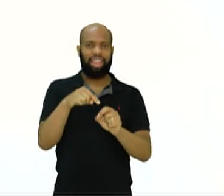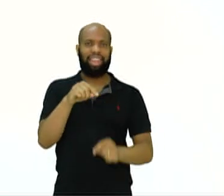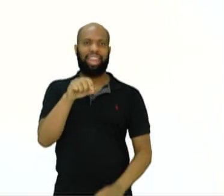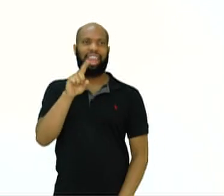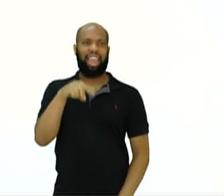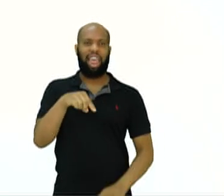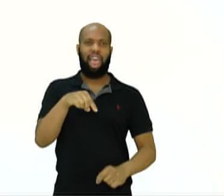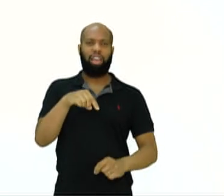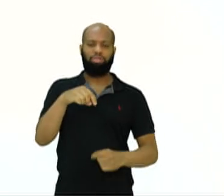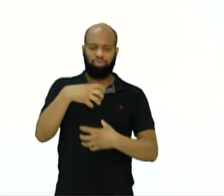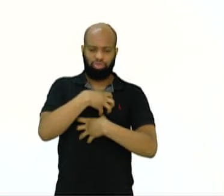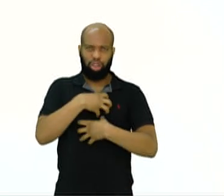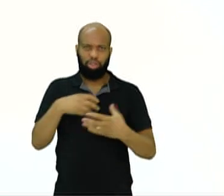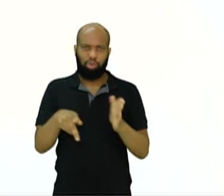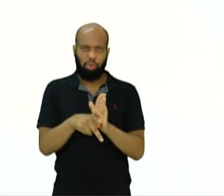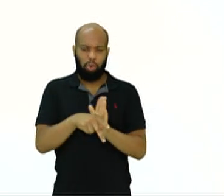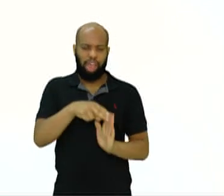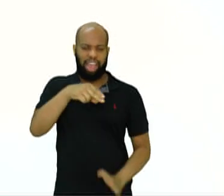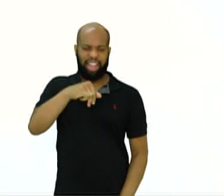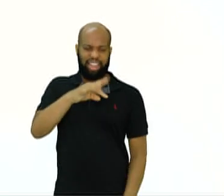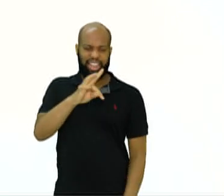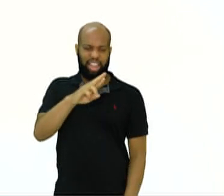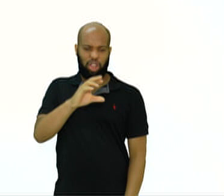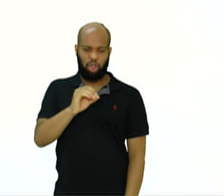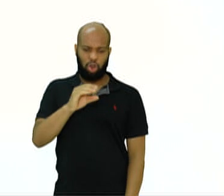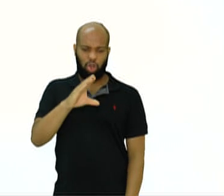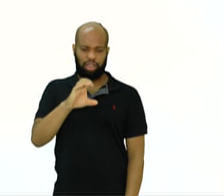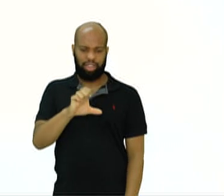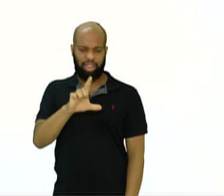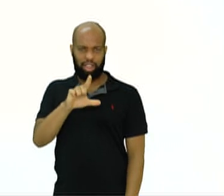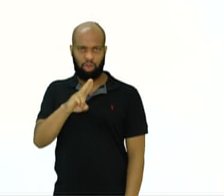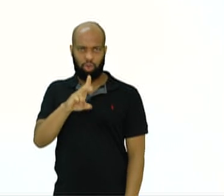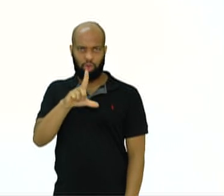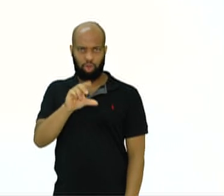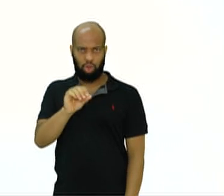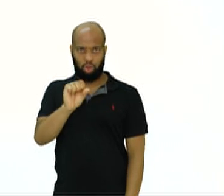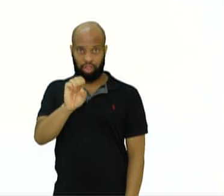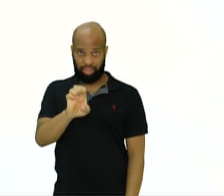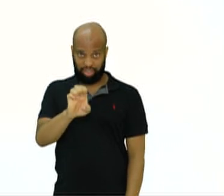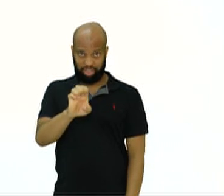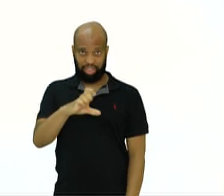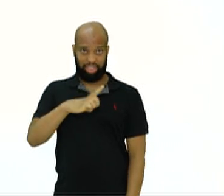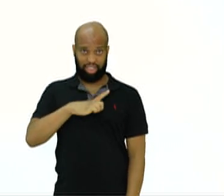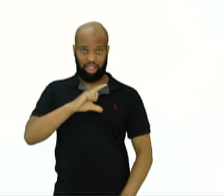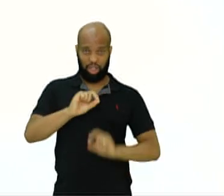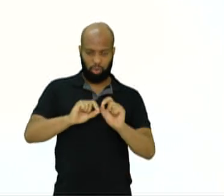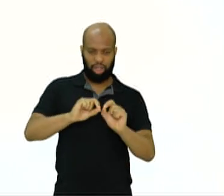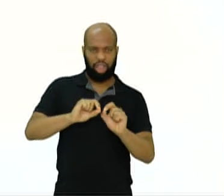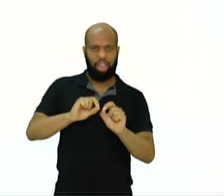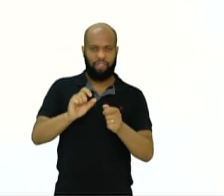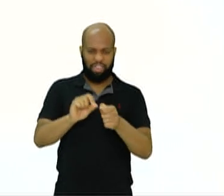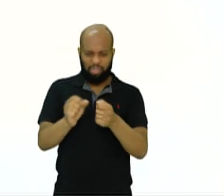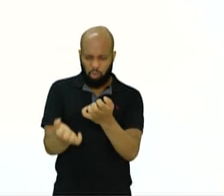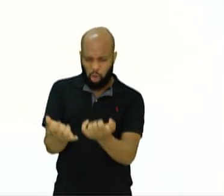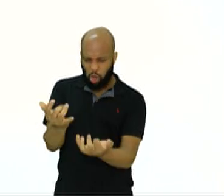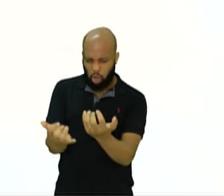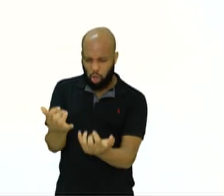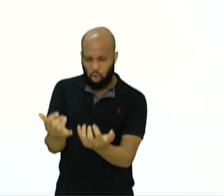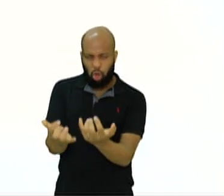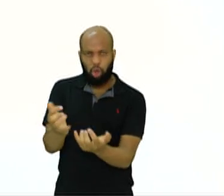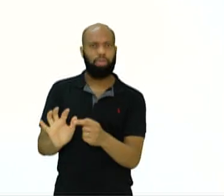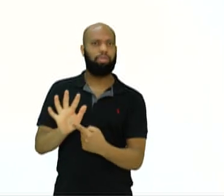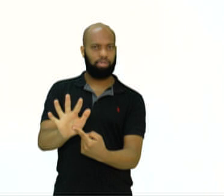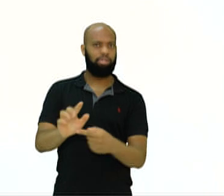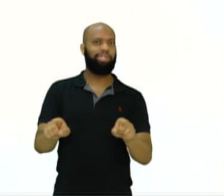da nitrocelulose, a combustão da celulose, a combustão da nitrocelulose. Nós mostramos a diferença aqui